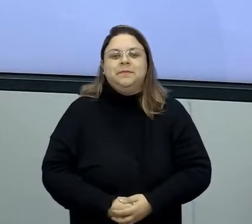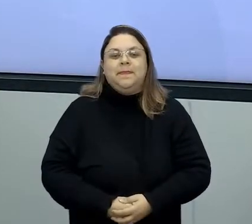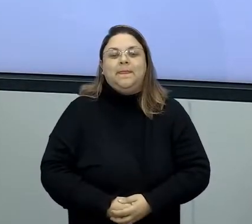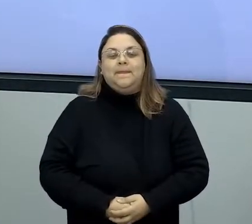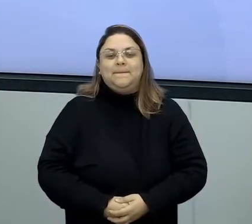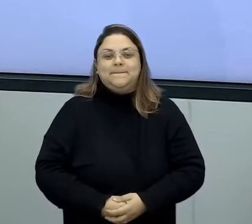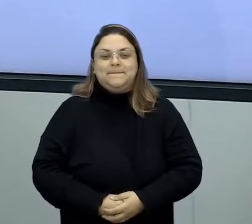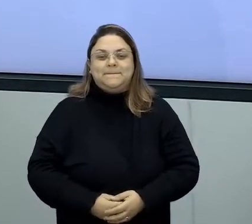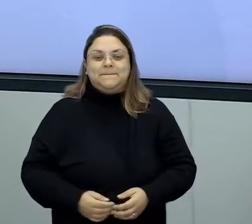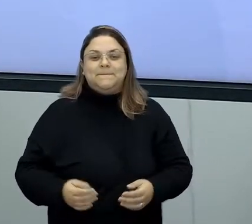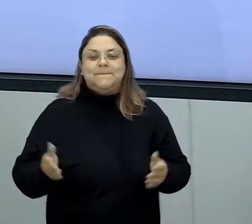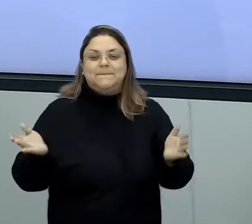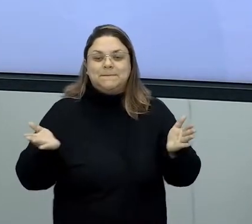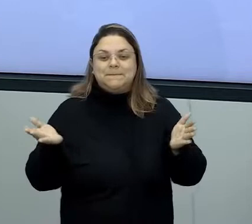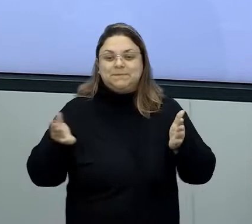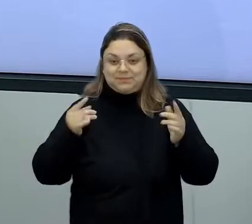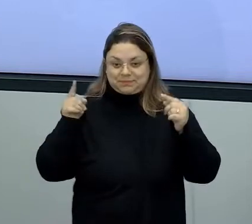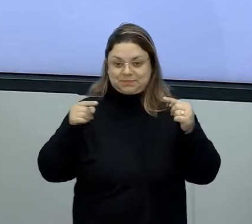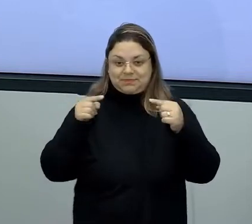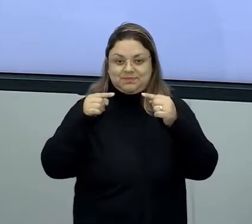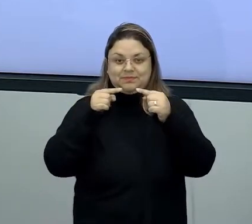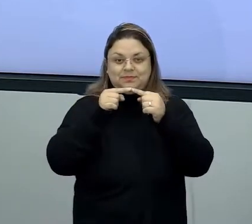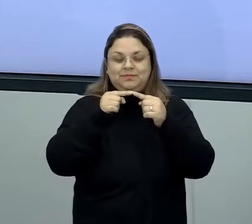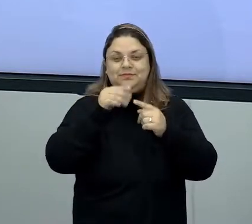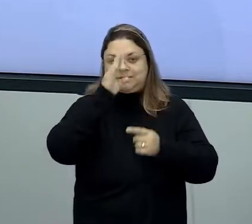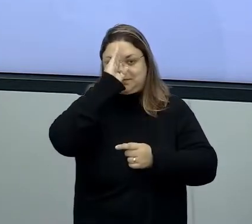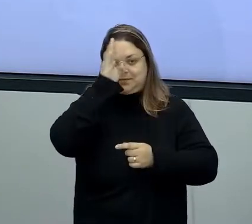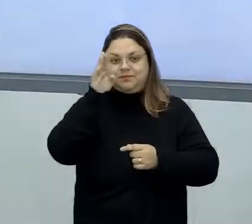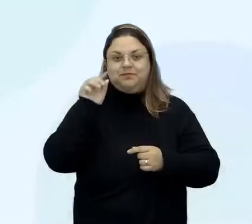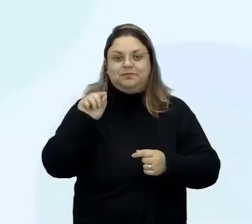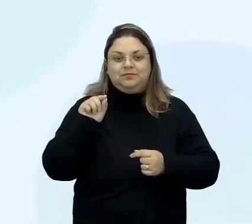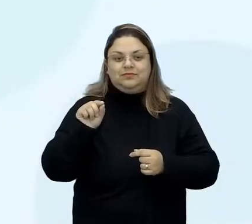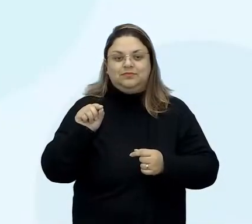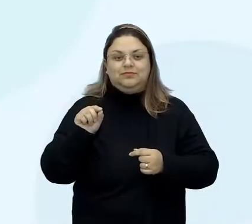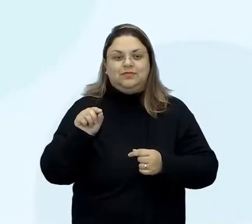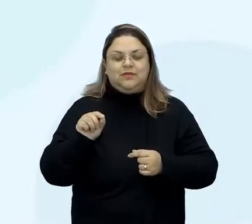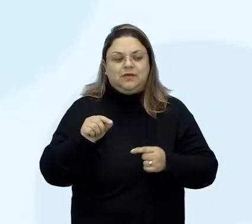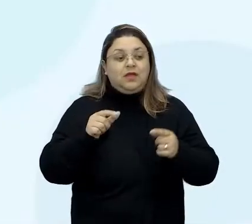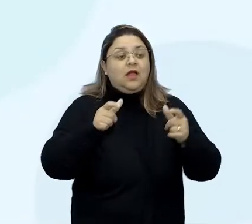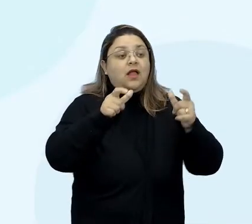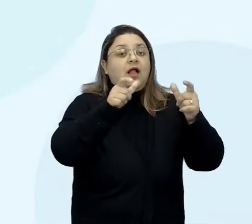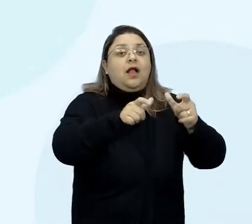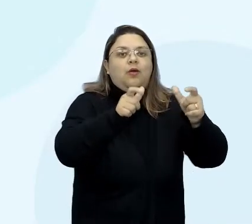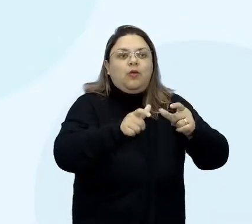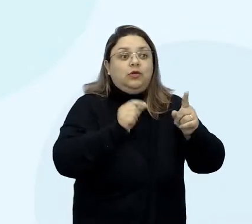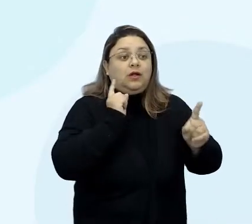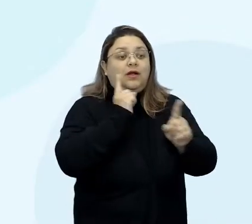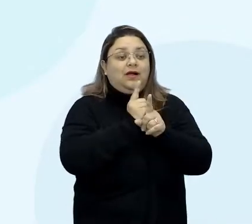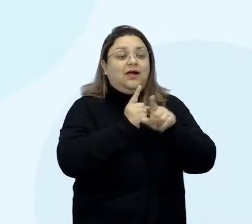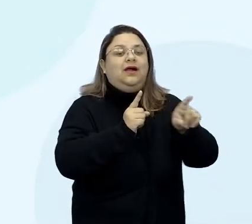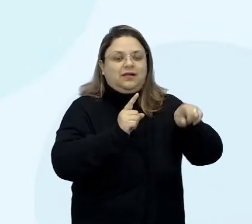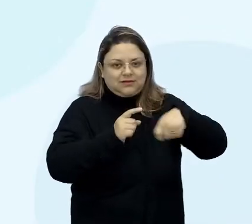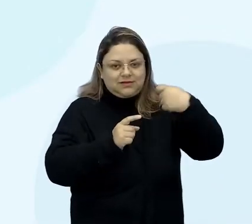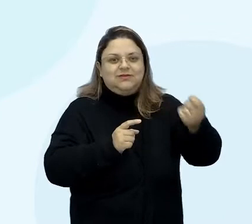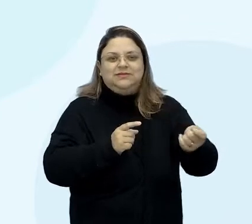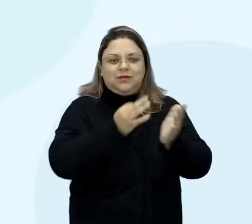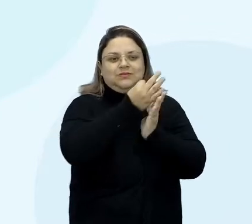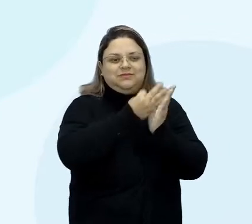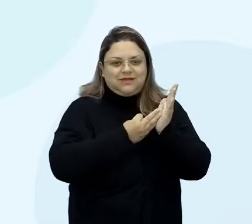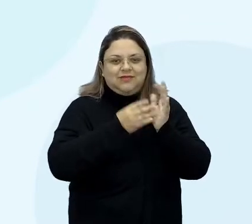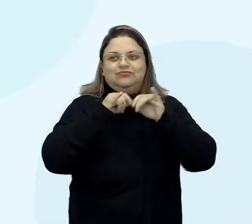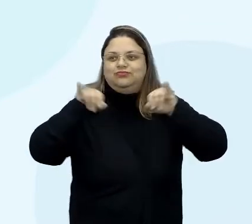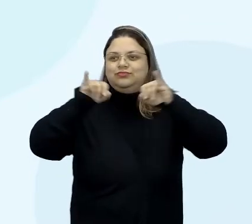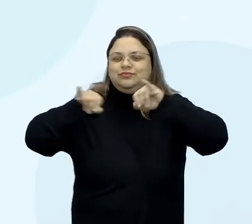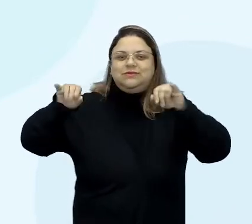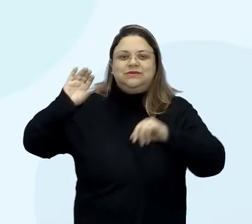de hoje os objetivos dessa aula, na verdade, são identificar canais de circulação de textos de divulgação científica